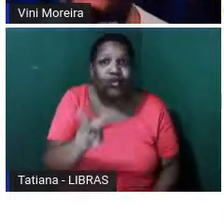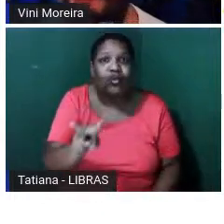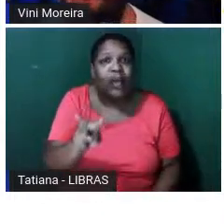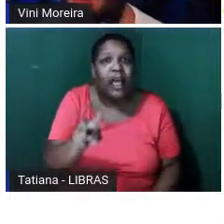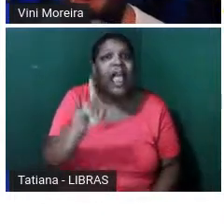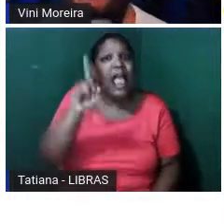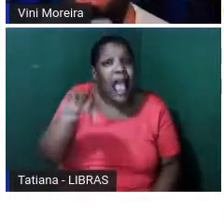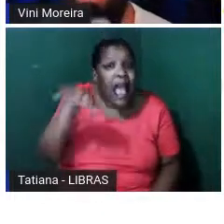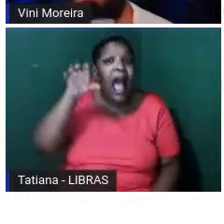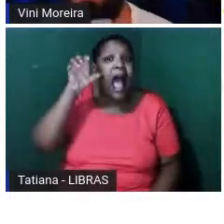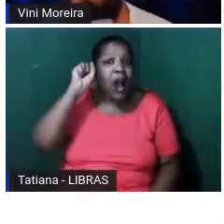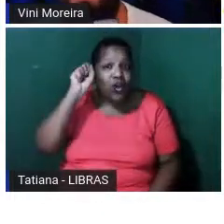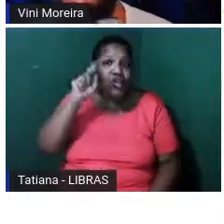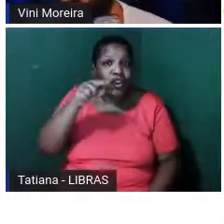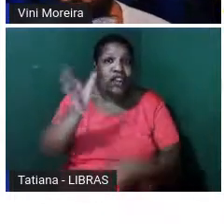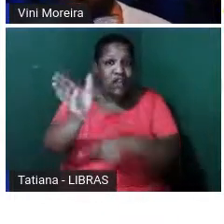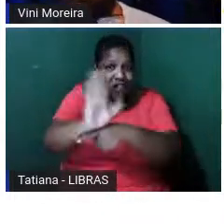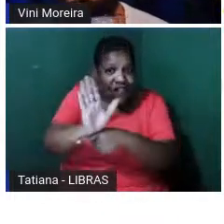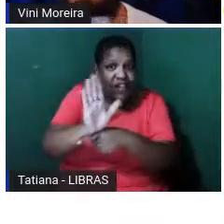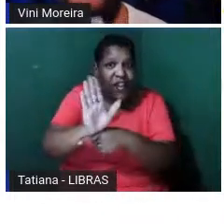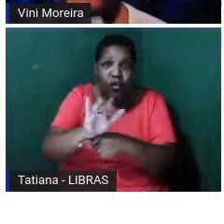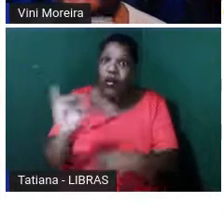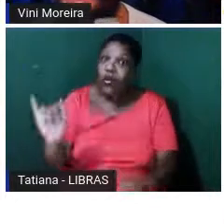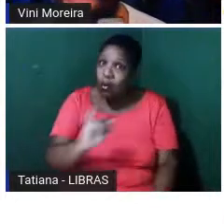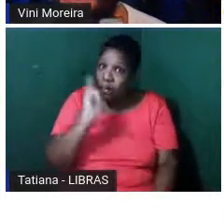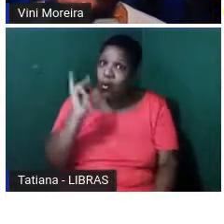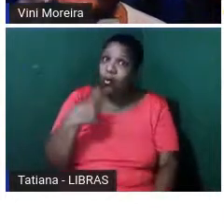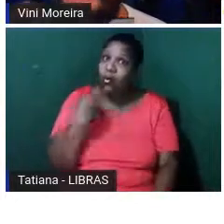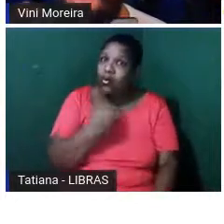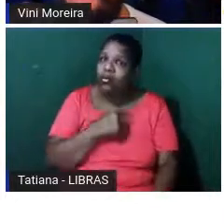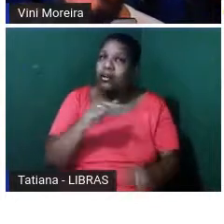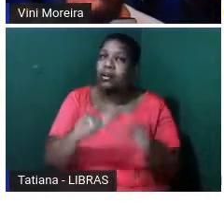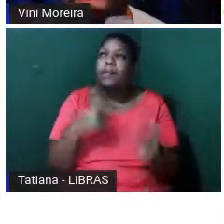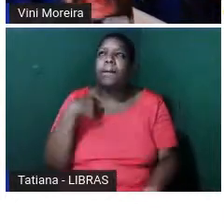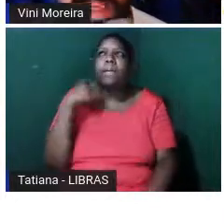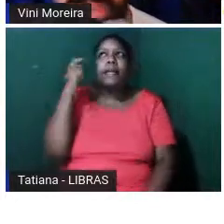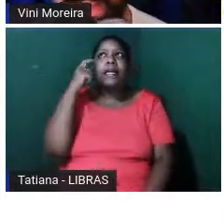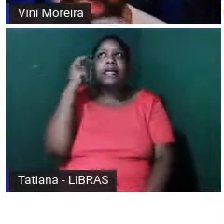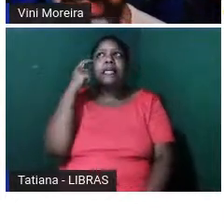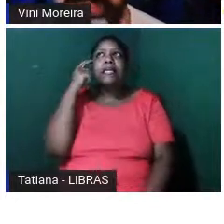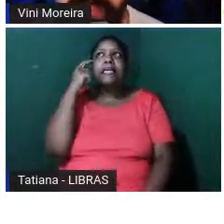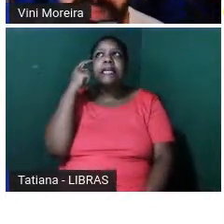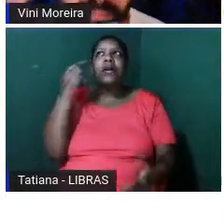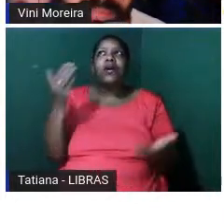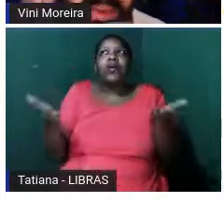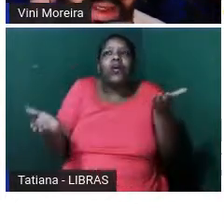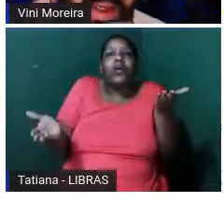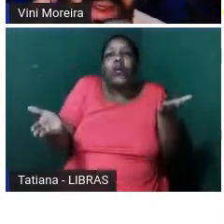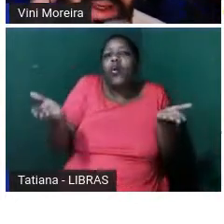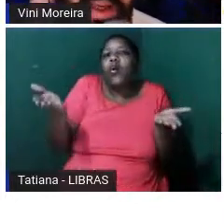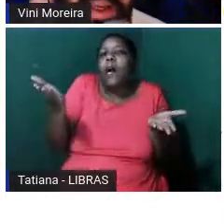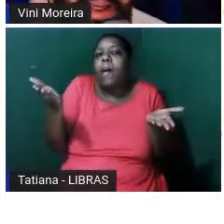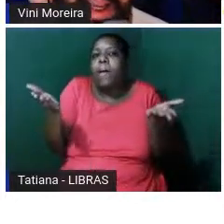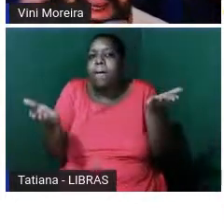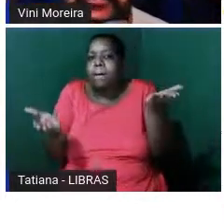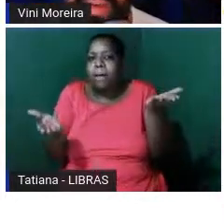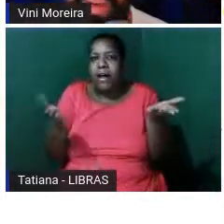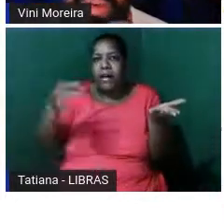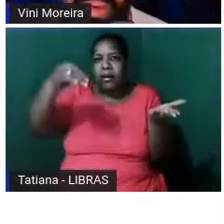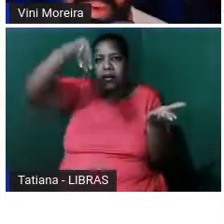é áudio é vídeo e é muito importante a gente trabalhar nisso pensando uma balança porque